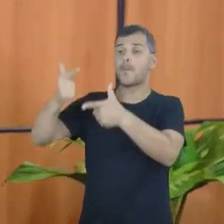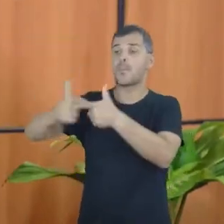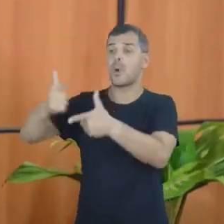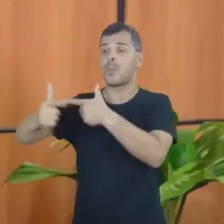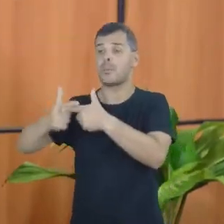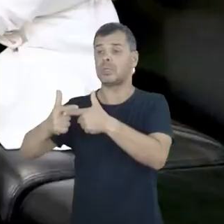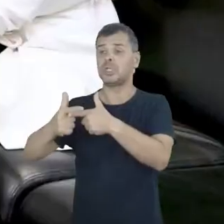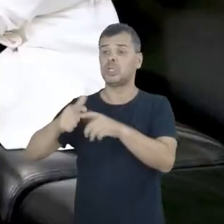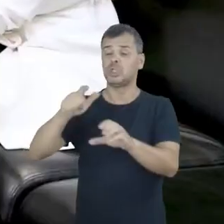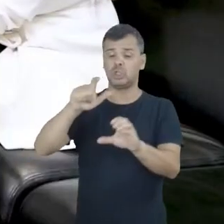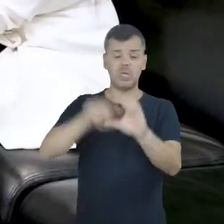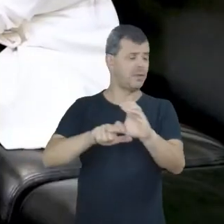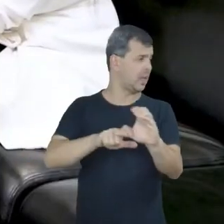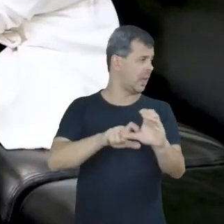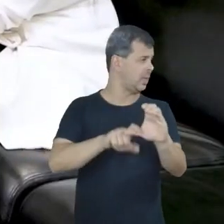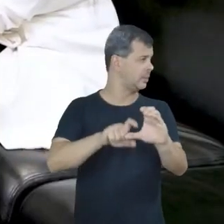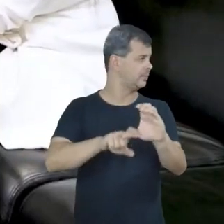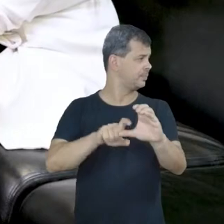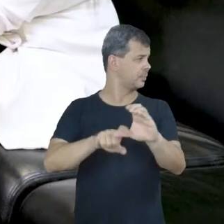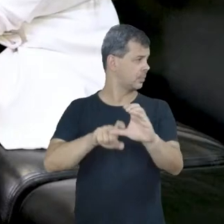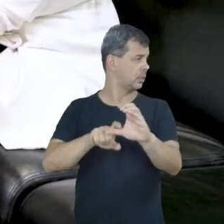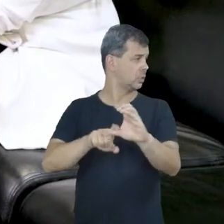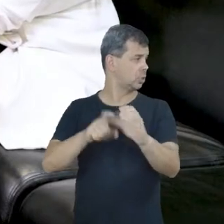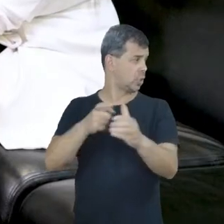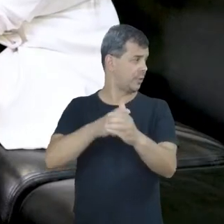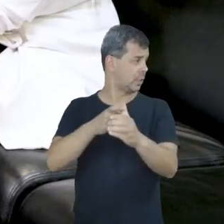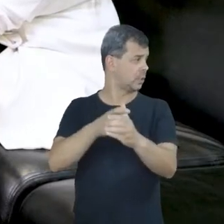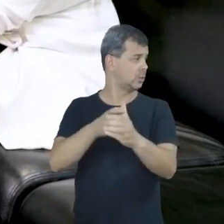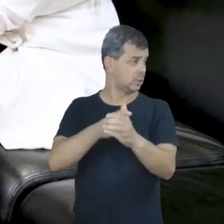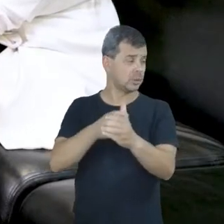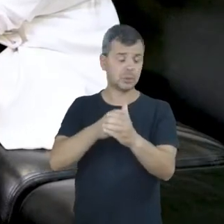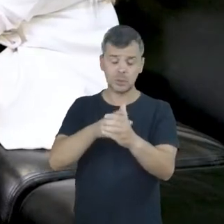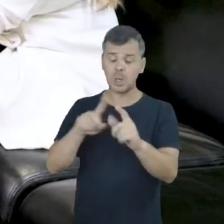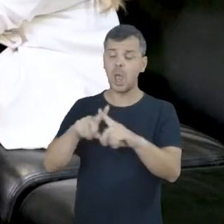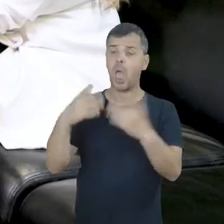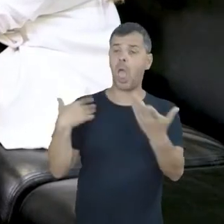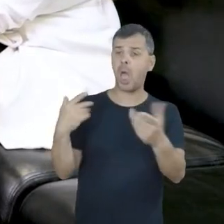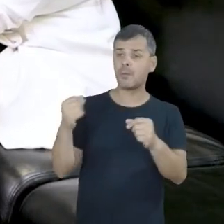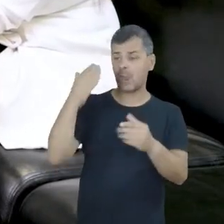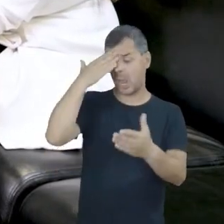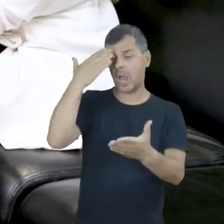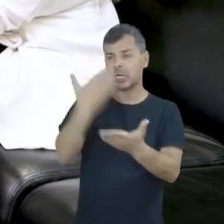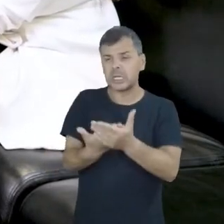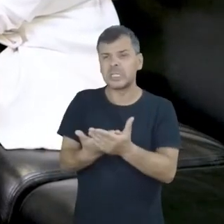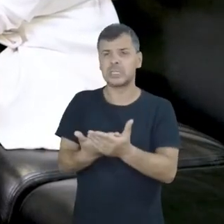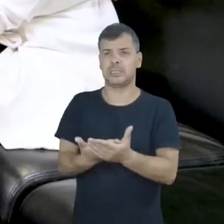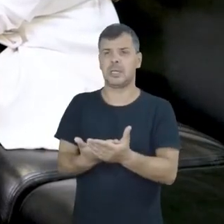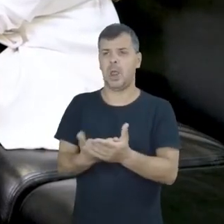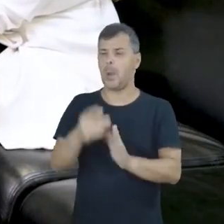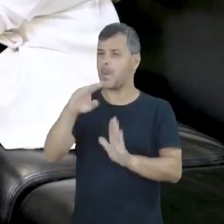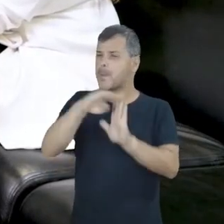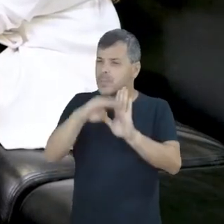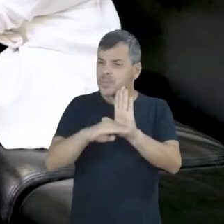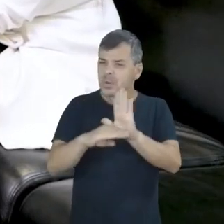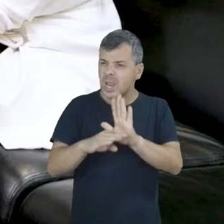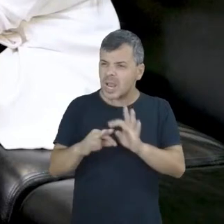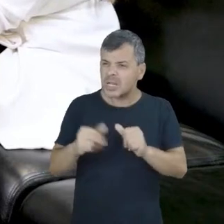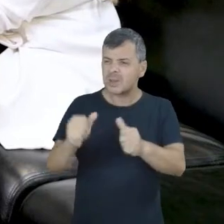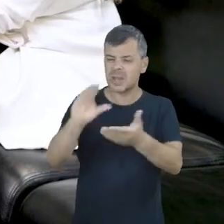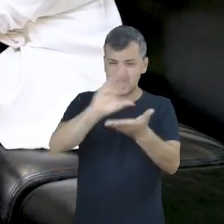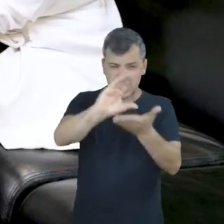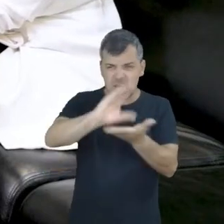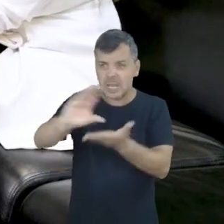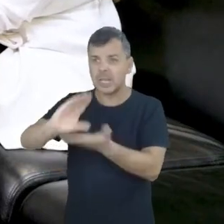do endividamento do nosso povo. O Acredita Isso agora está também ajudando. Agora vem o Acredita, um dos maiores programas de